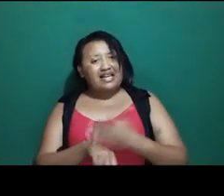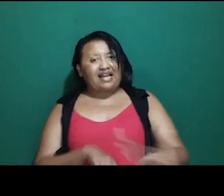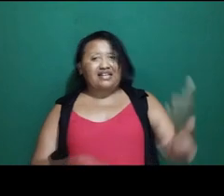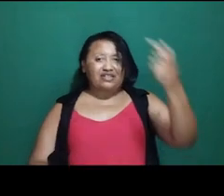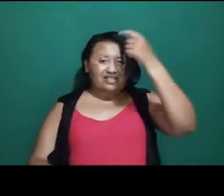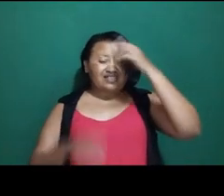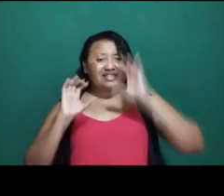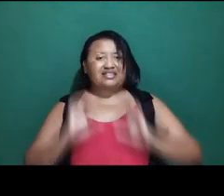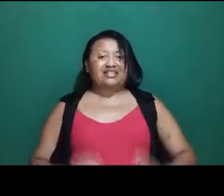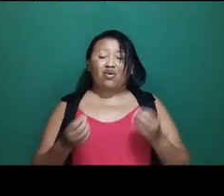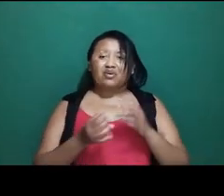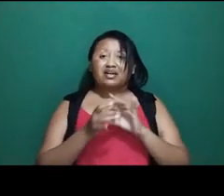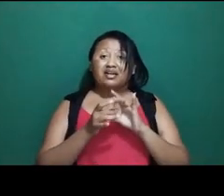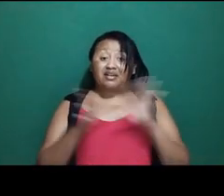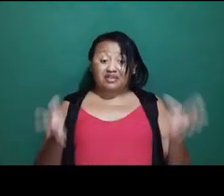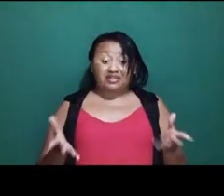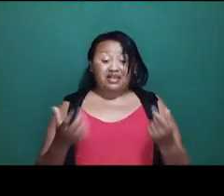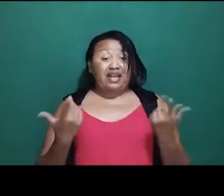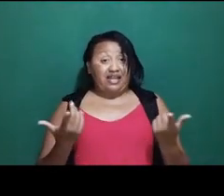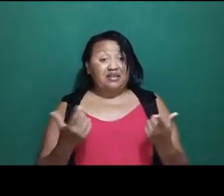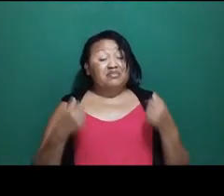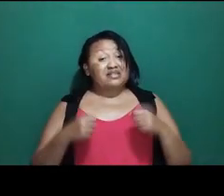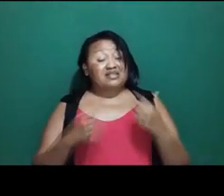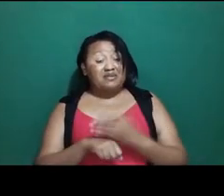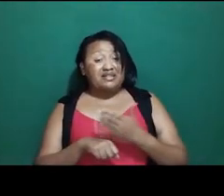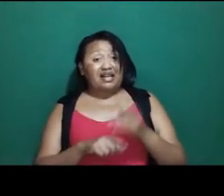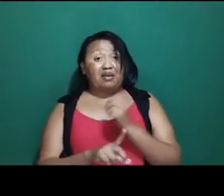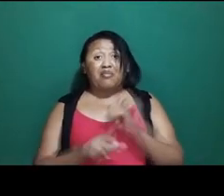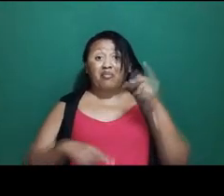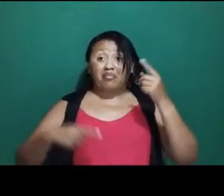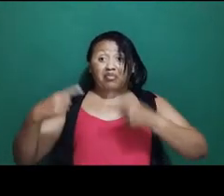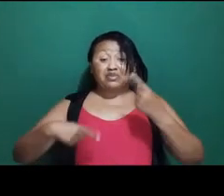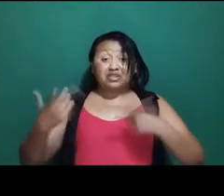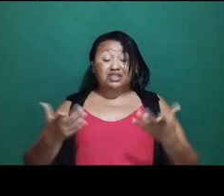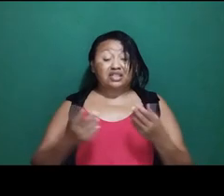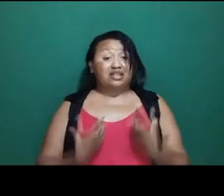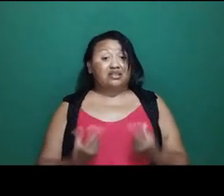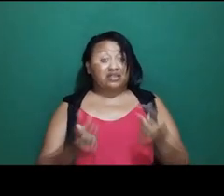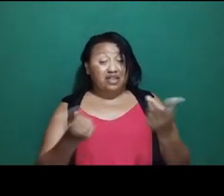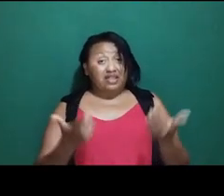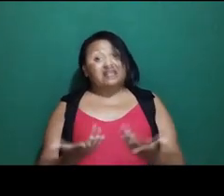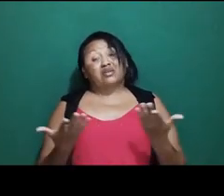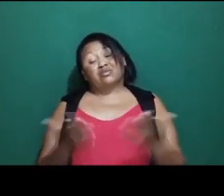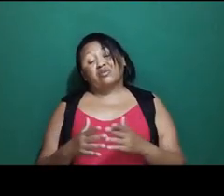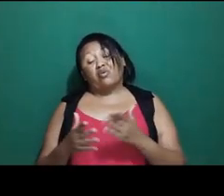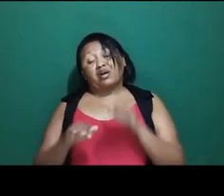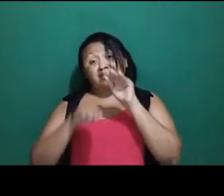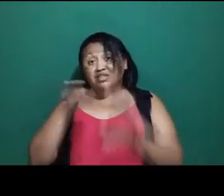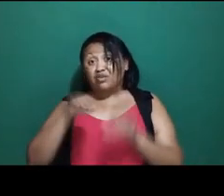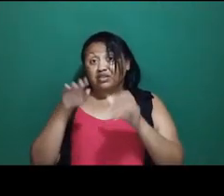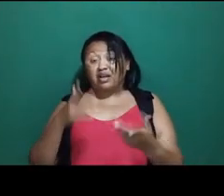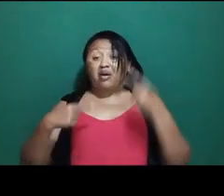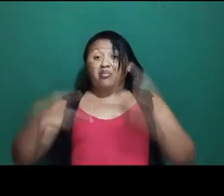que as instâncias de poder em tua população na agenda política econômica através da criação de políticas de combater desigualdade tais como